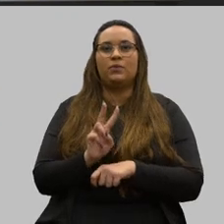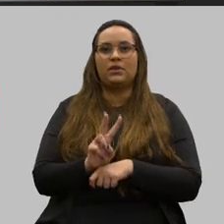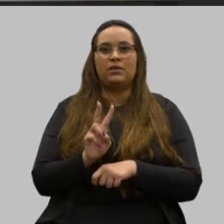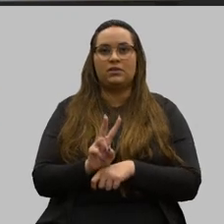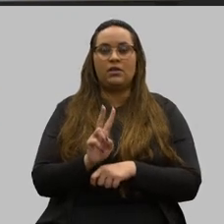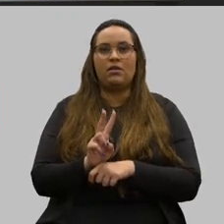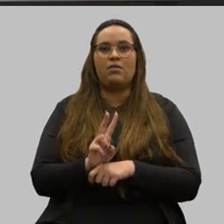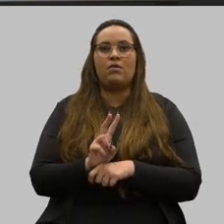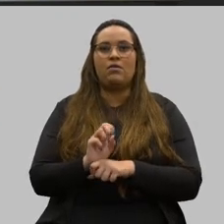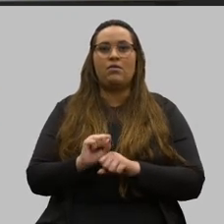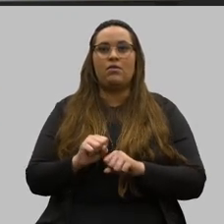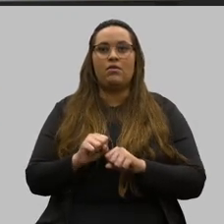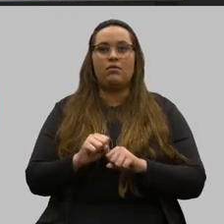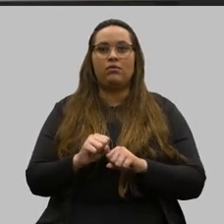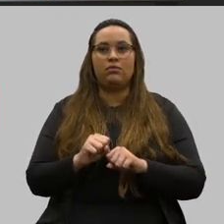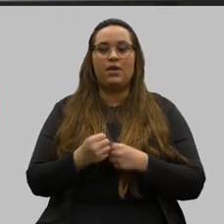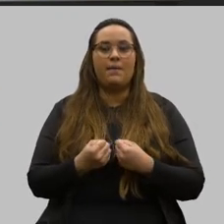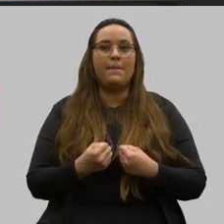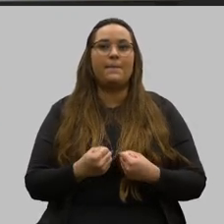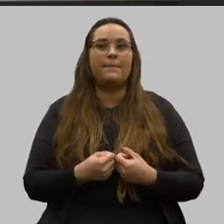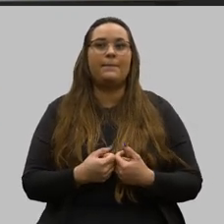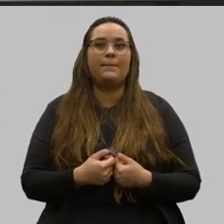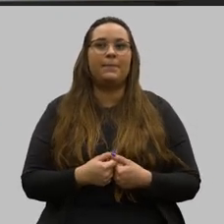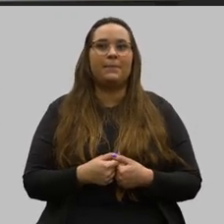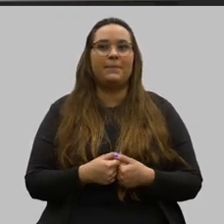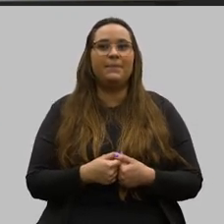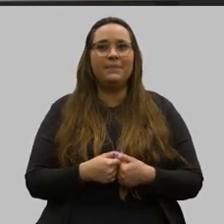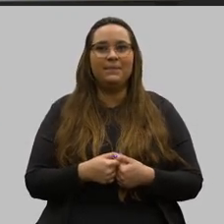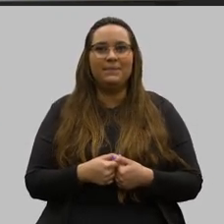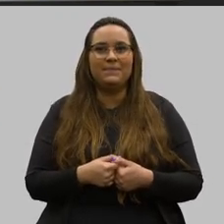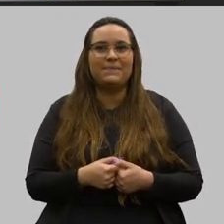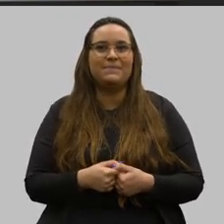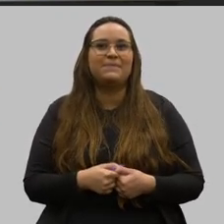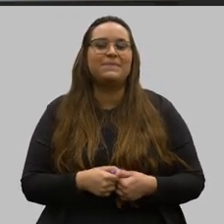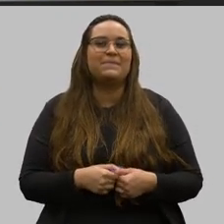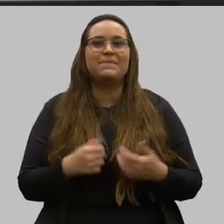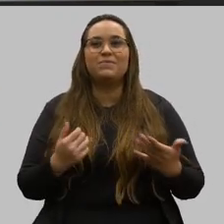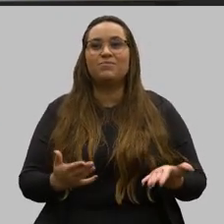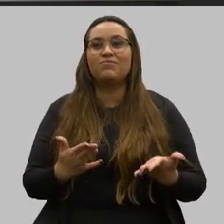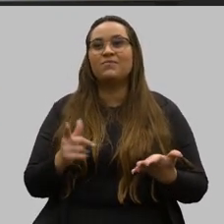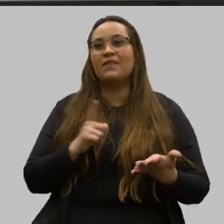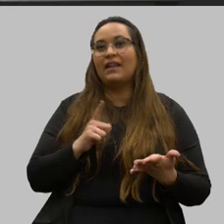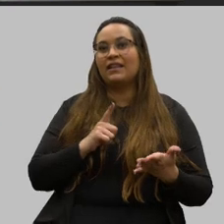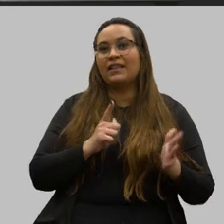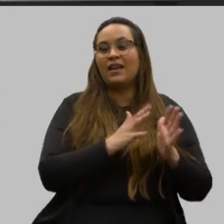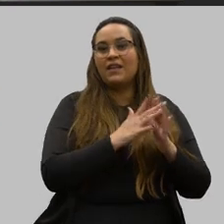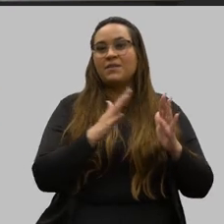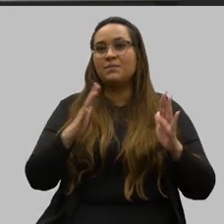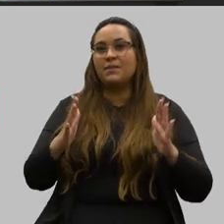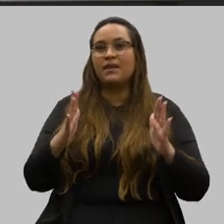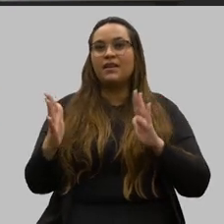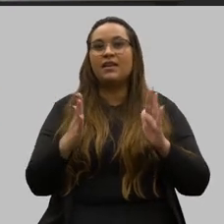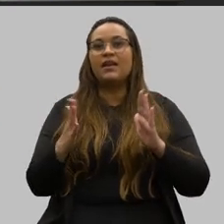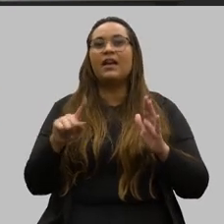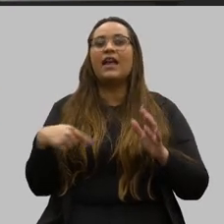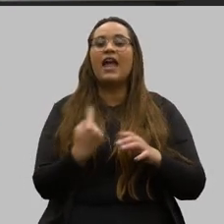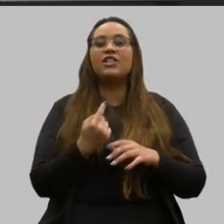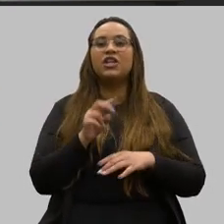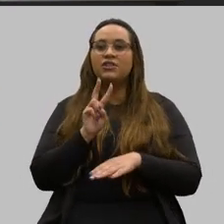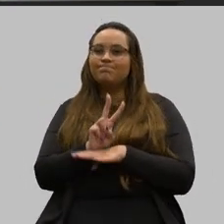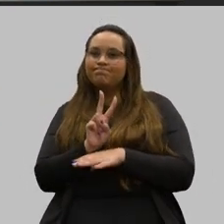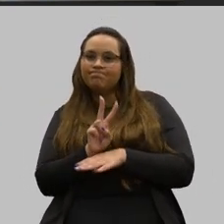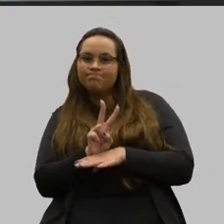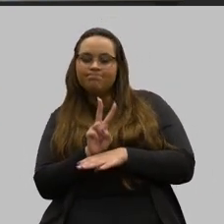nessas duas vertentes a grd que é a Gestão de Risco e desastre que são aspectos específicos que nós fazemos para prevenção